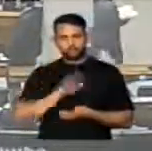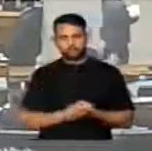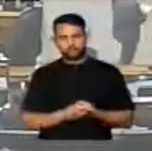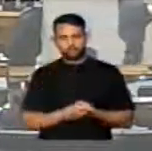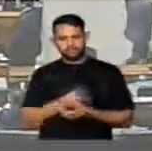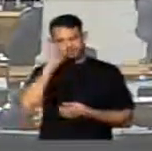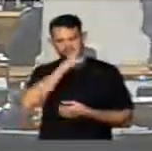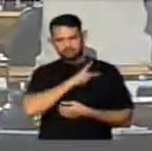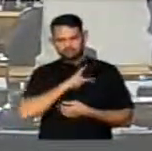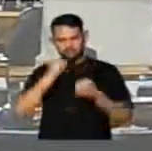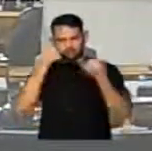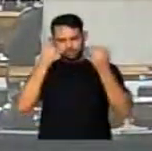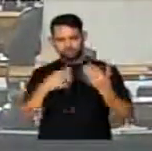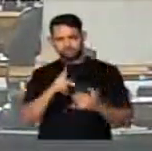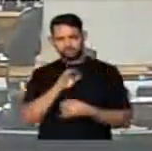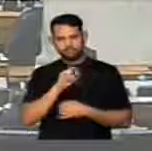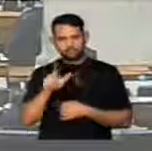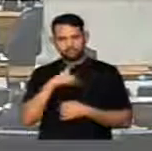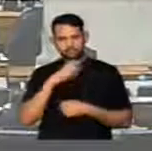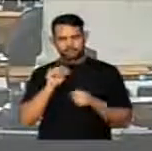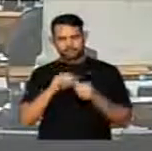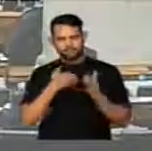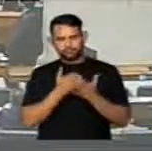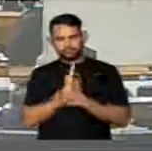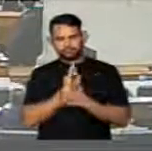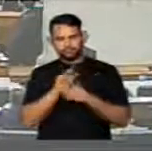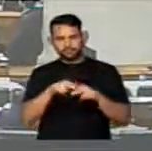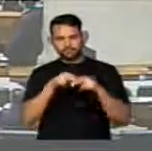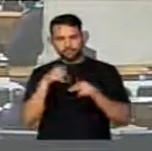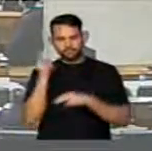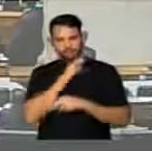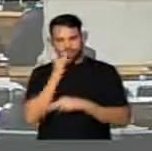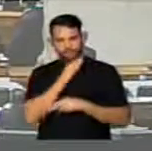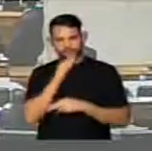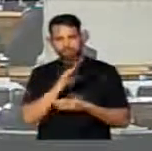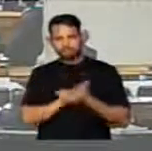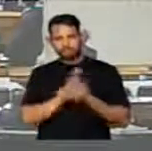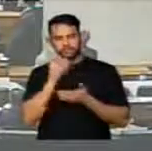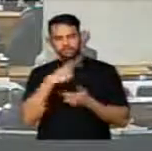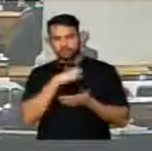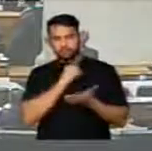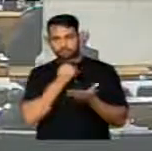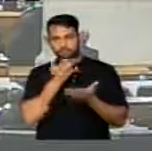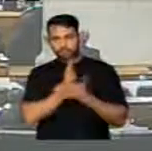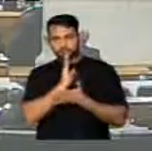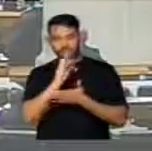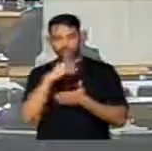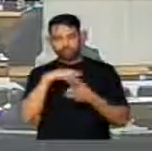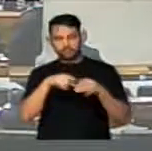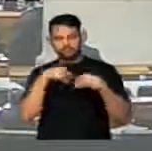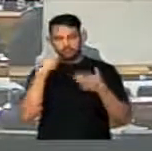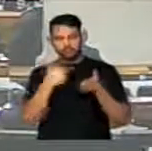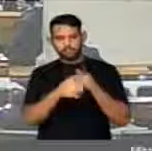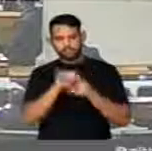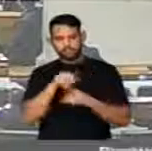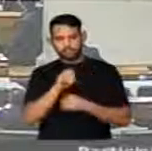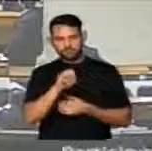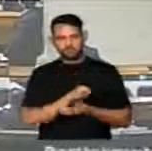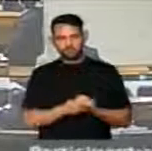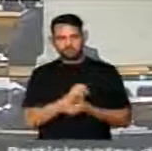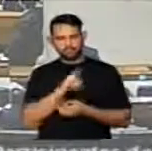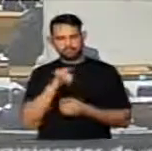fica prejudicado o vosso requerimento. Qualquer partido pode apresentar o requerimento sobre a mesa. Está prejudicado o vosso requerimento,